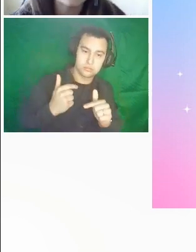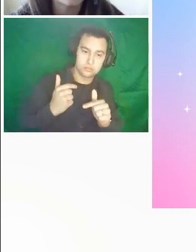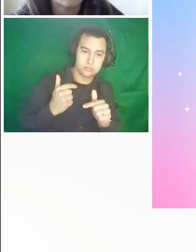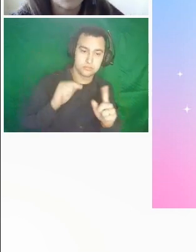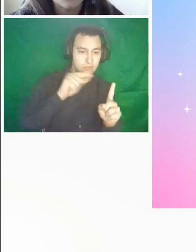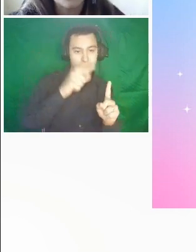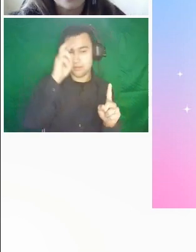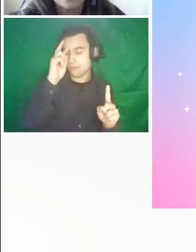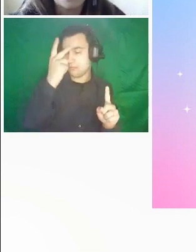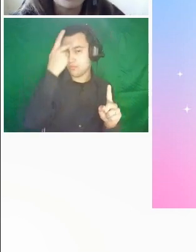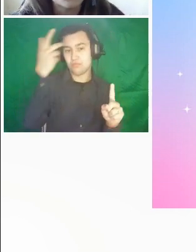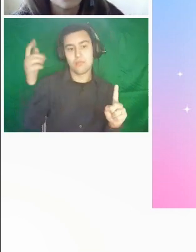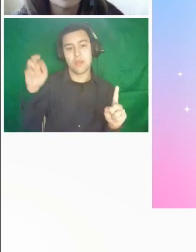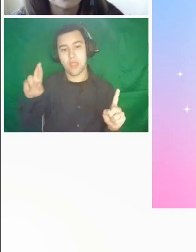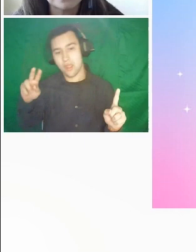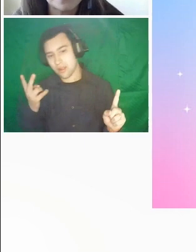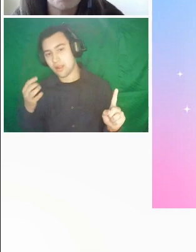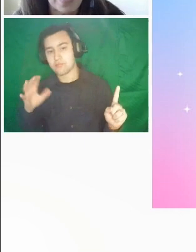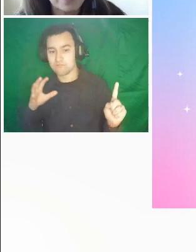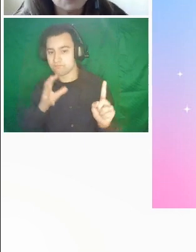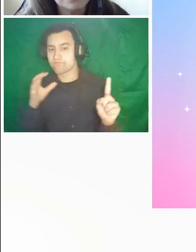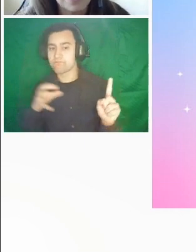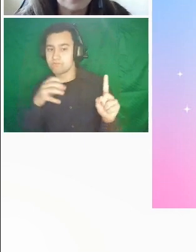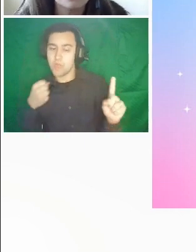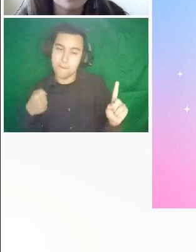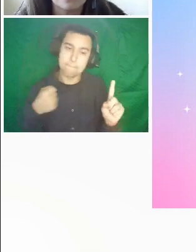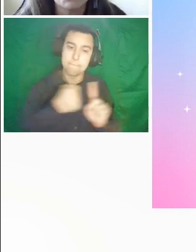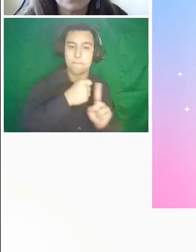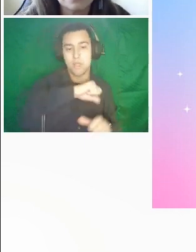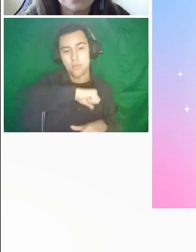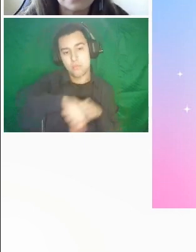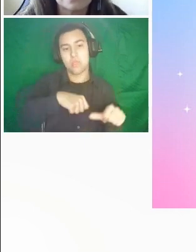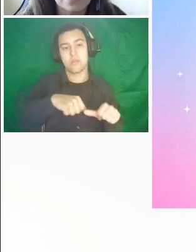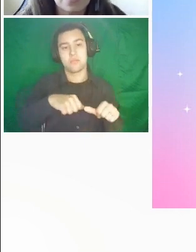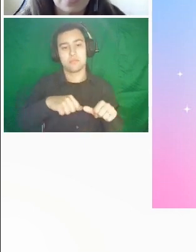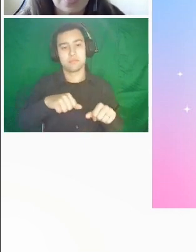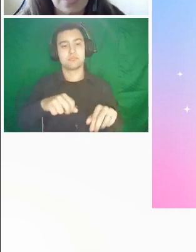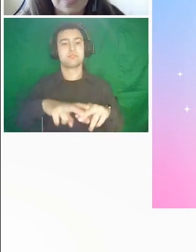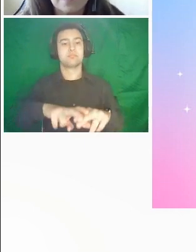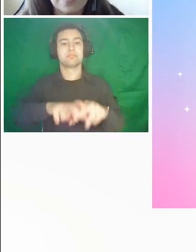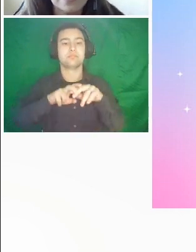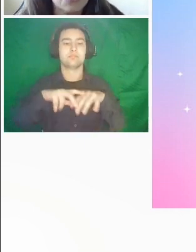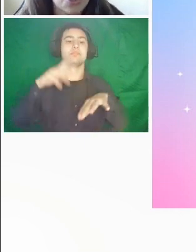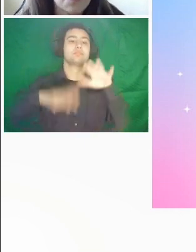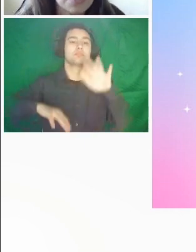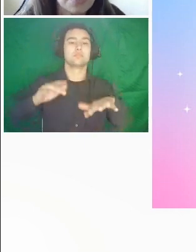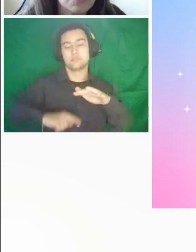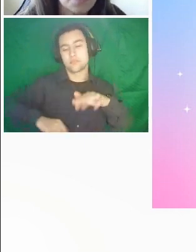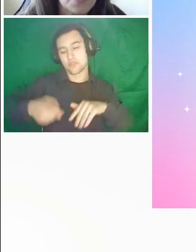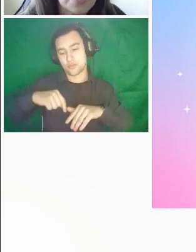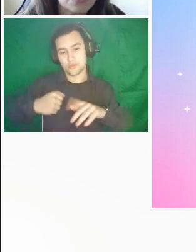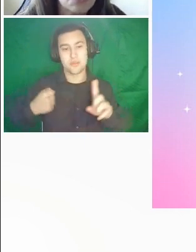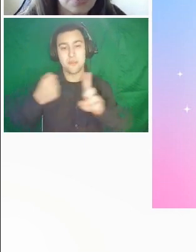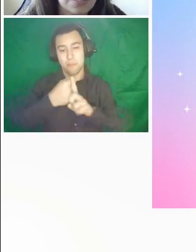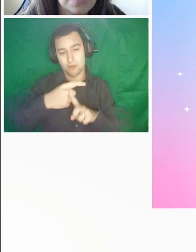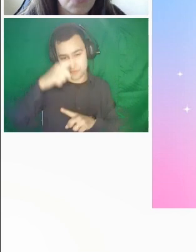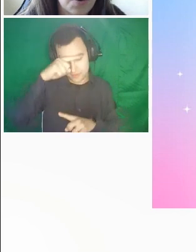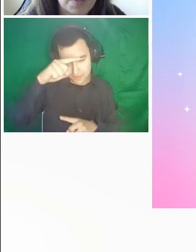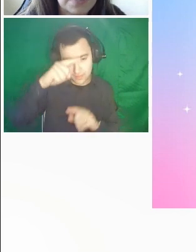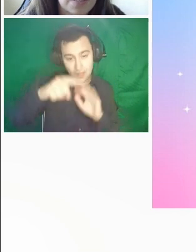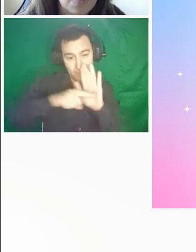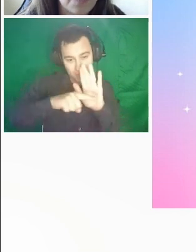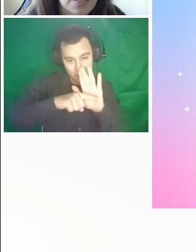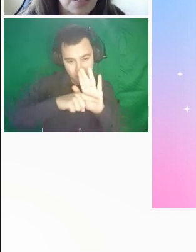e é isso o que acaba gerando esses impactos né e muitas vezes eh negativos na nos processos de